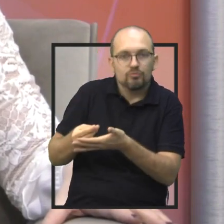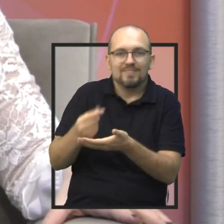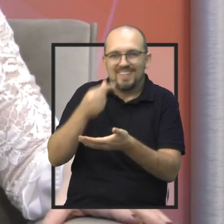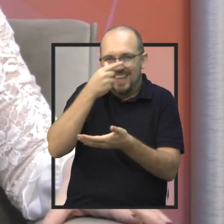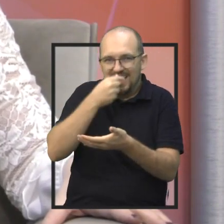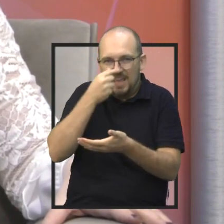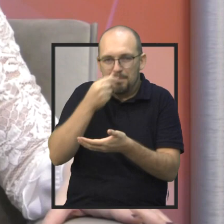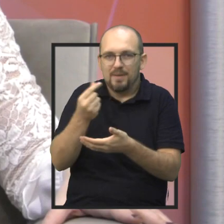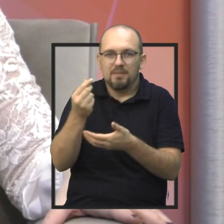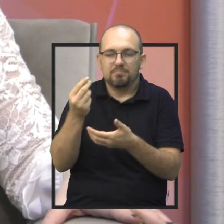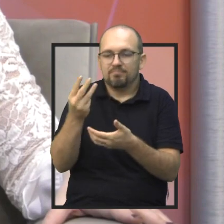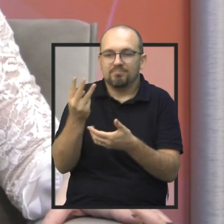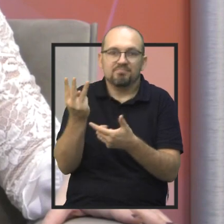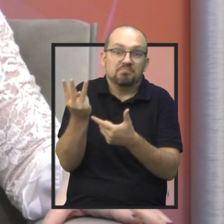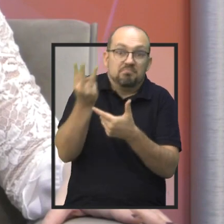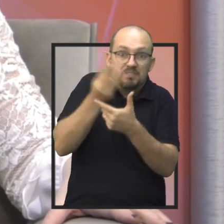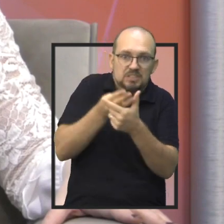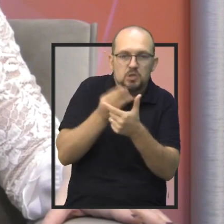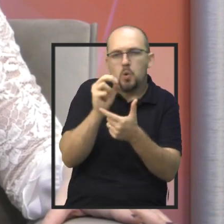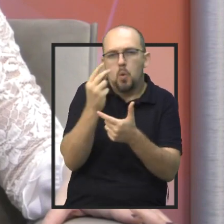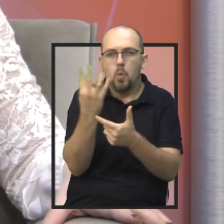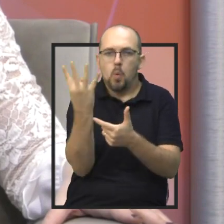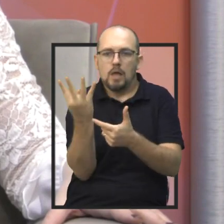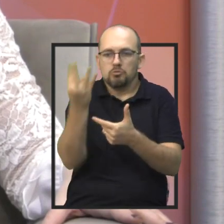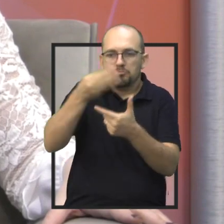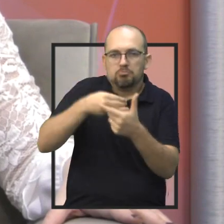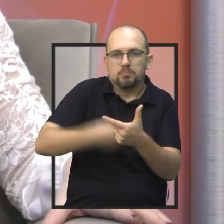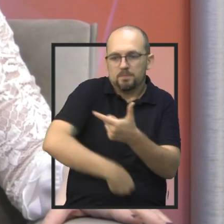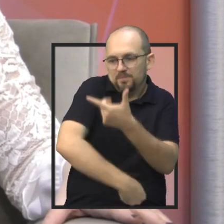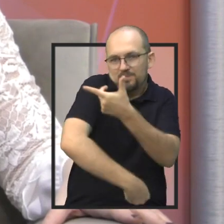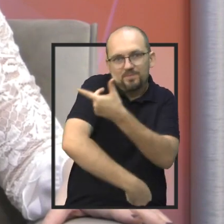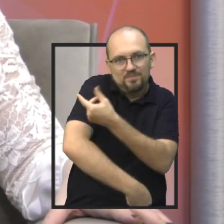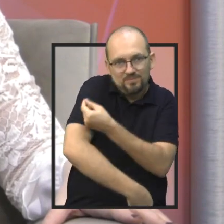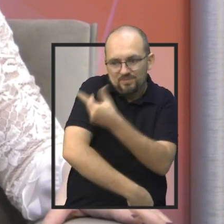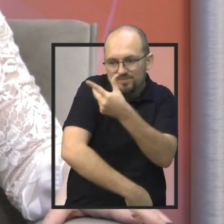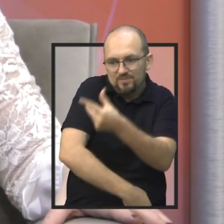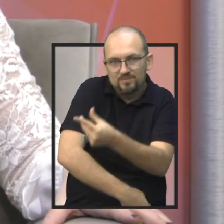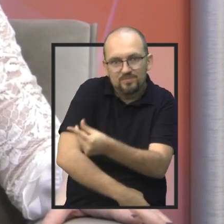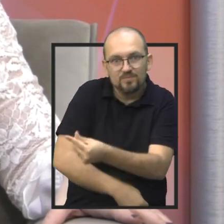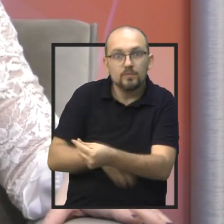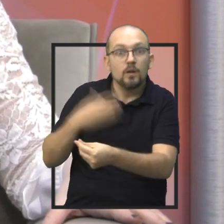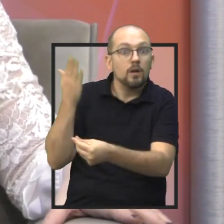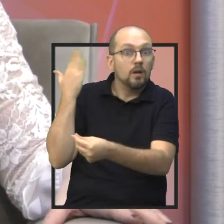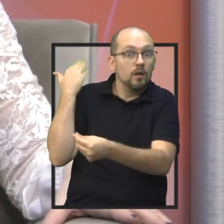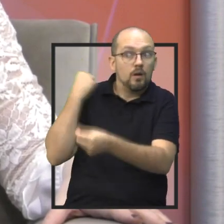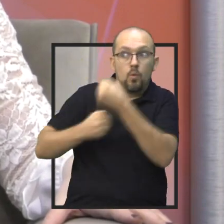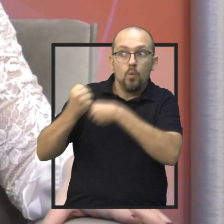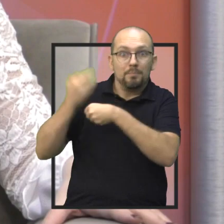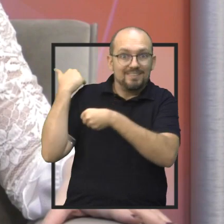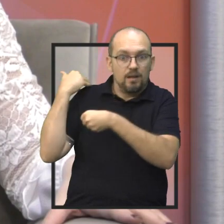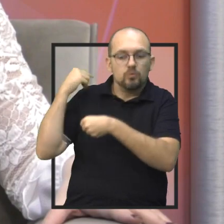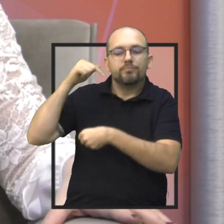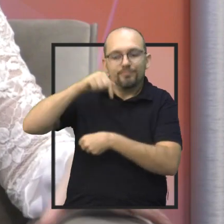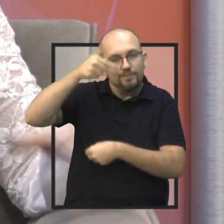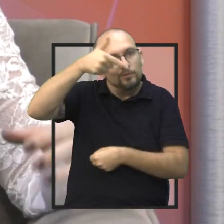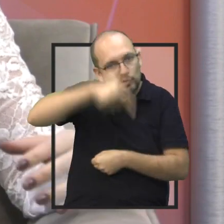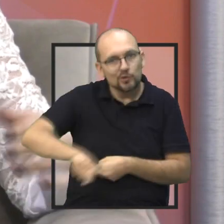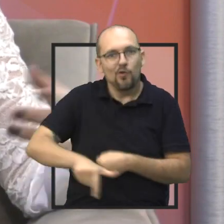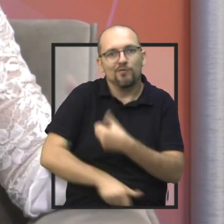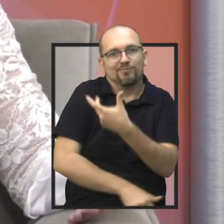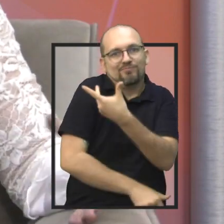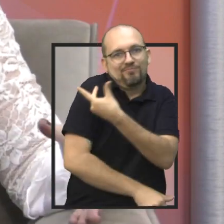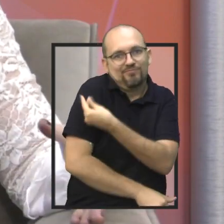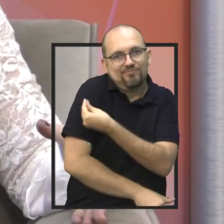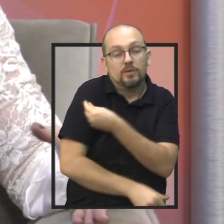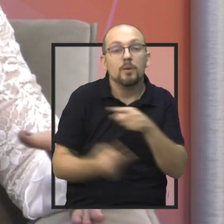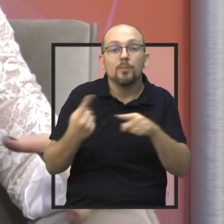trivalente, ou seja, quadrivalente, numa clínica particular, o ano passado, no final do ano, esse ano já está na hora de tomar de novo. Por quê? Porque é